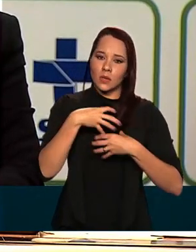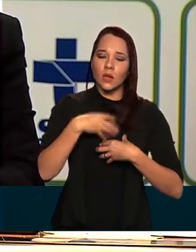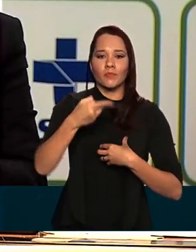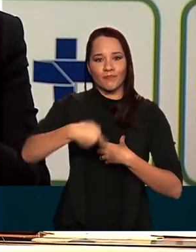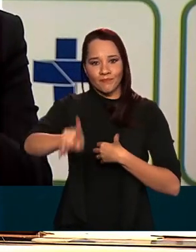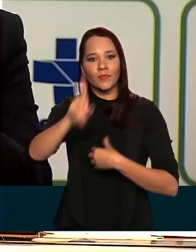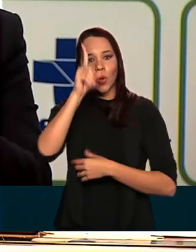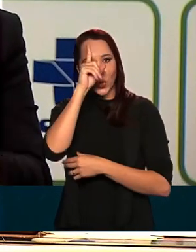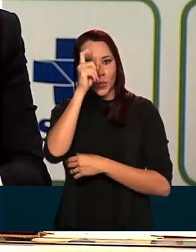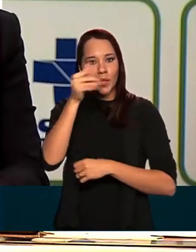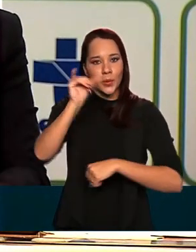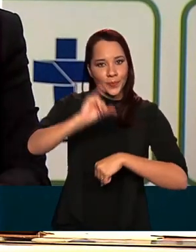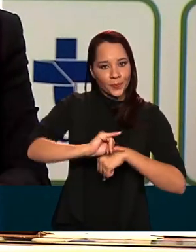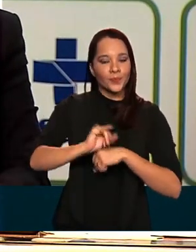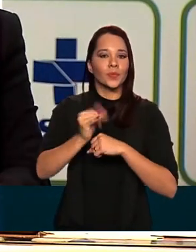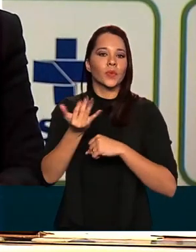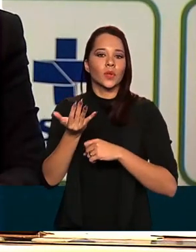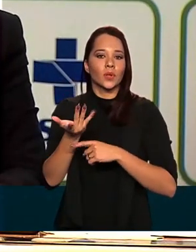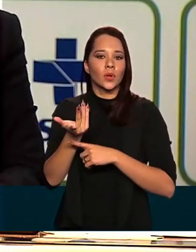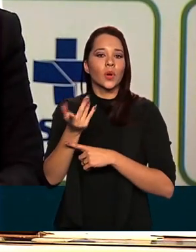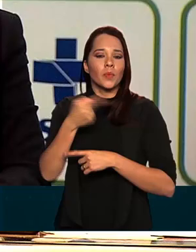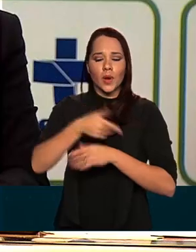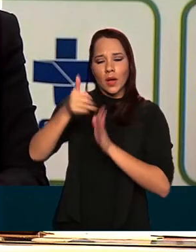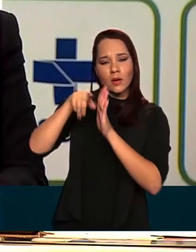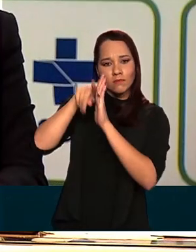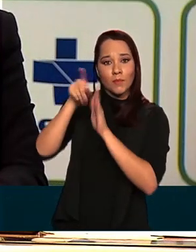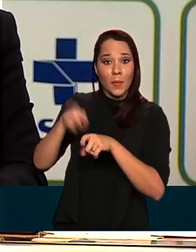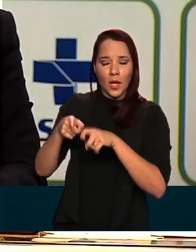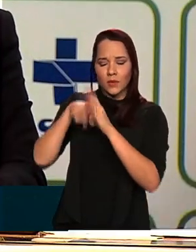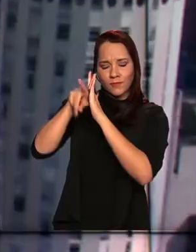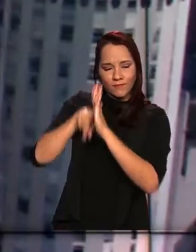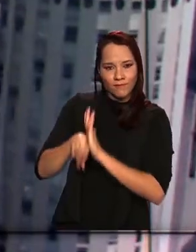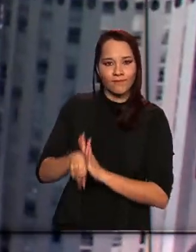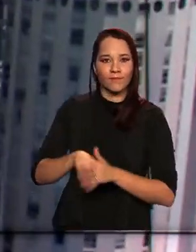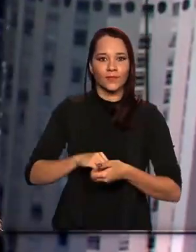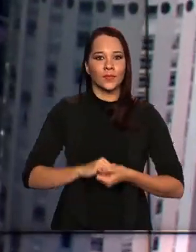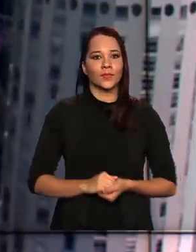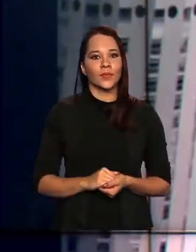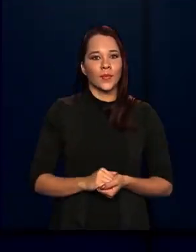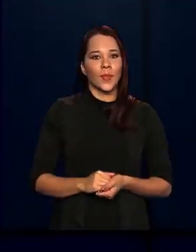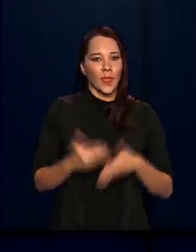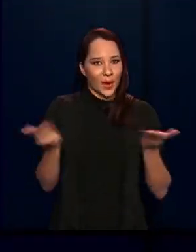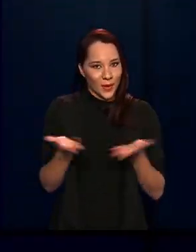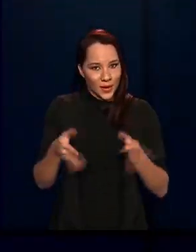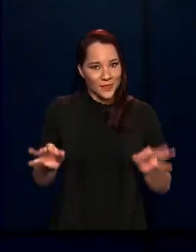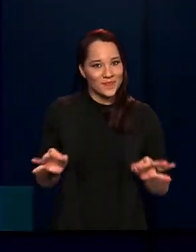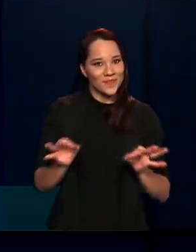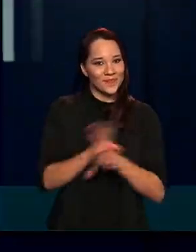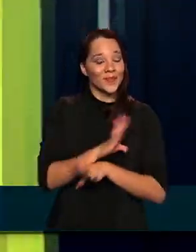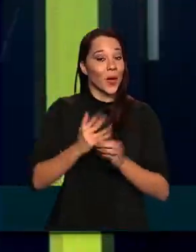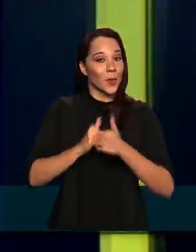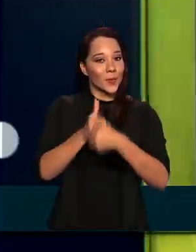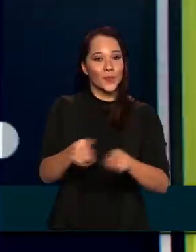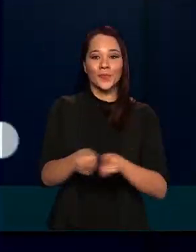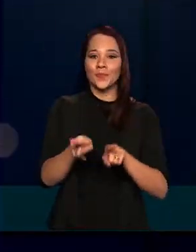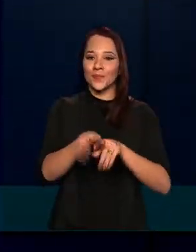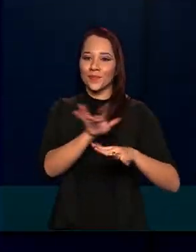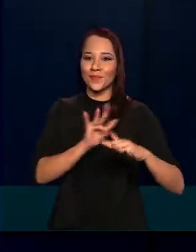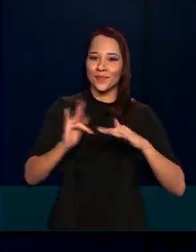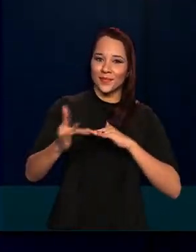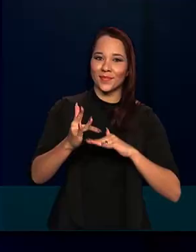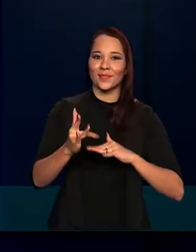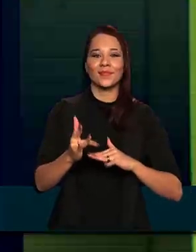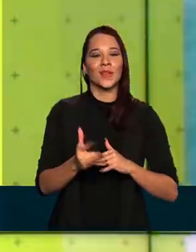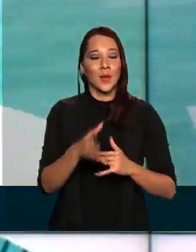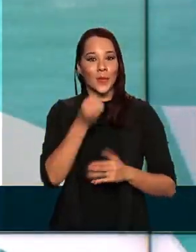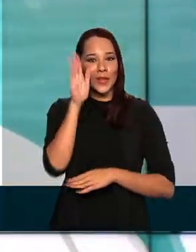procurar uma unidade de saúde para atendimento, para uma avaliação clínica adequada. A gente fica por aqui, nos acompanhe também pelas redes